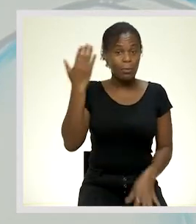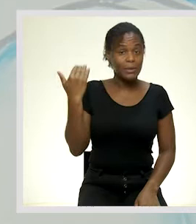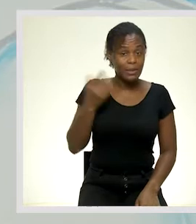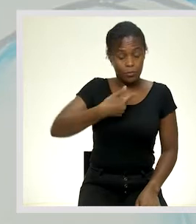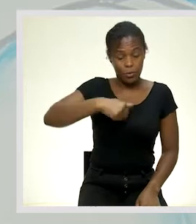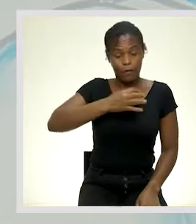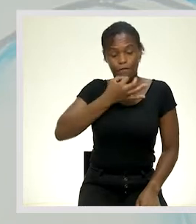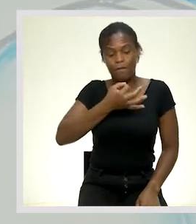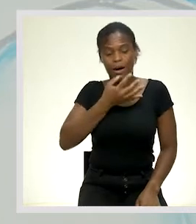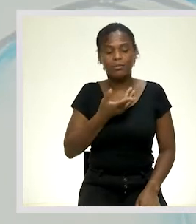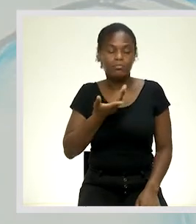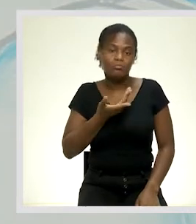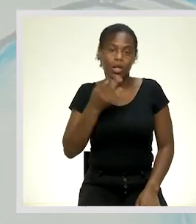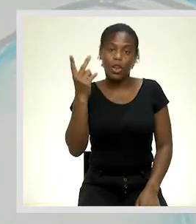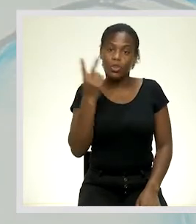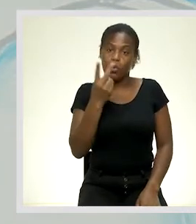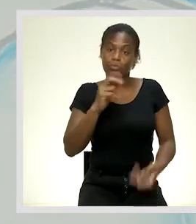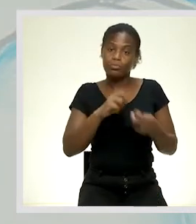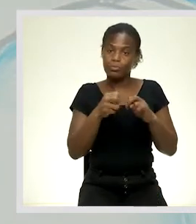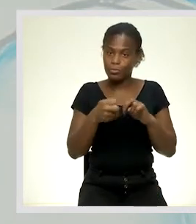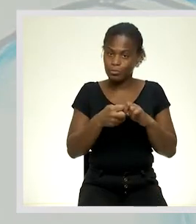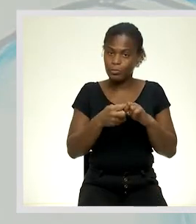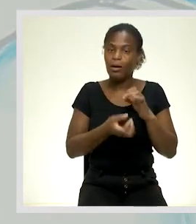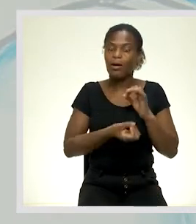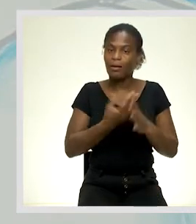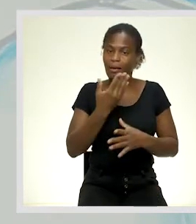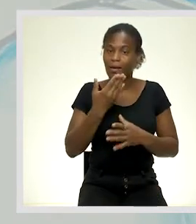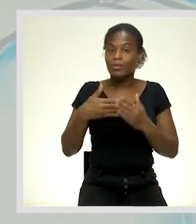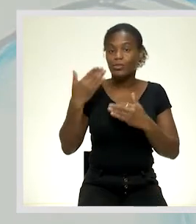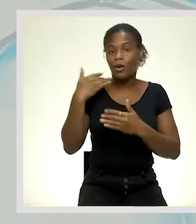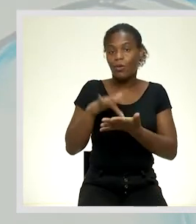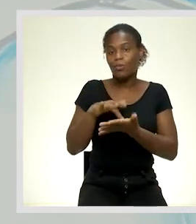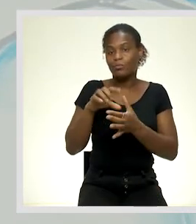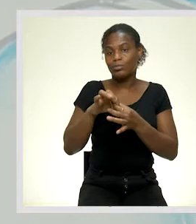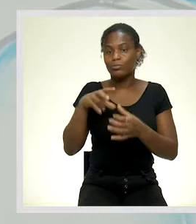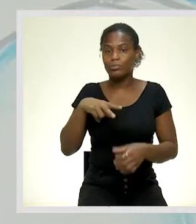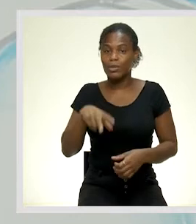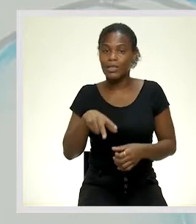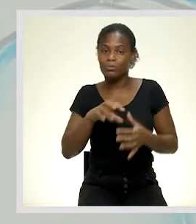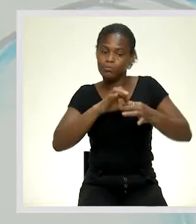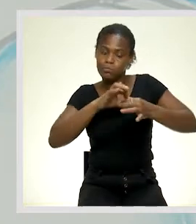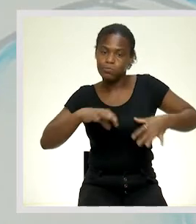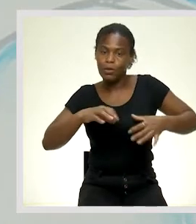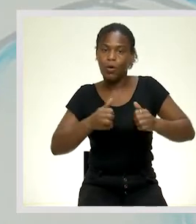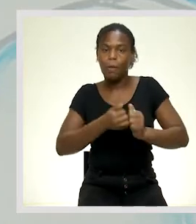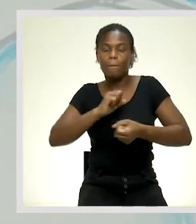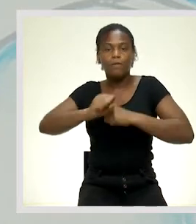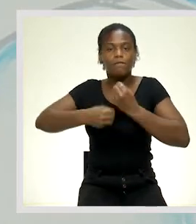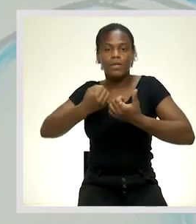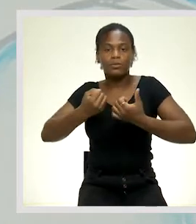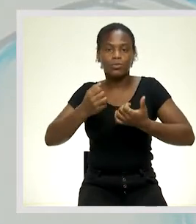anterior, nós falamos de 2 polêmicas surgidas na literatura portuguesa que romperam com o